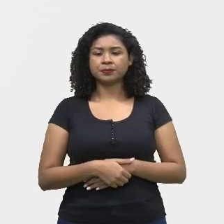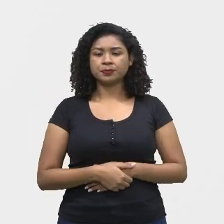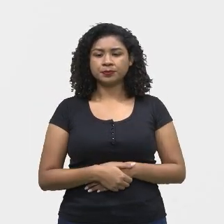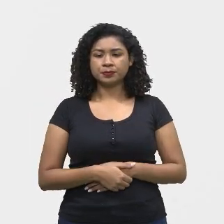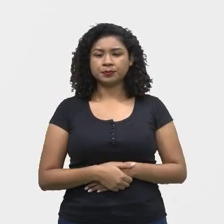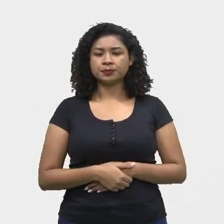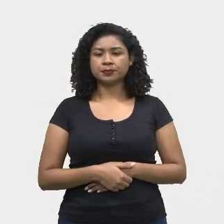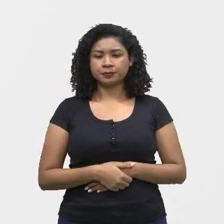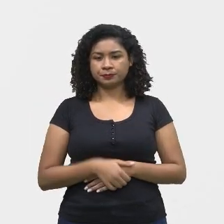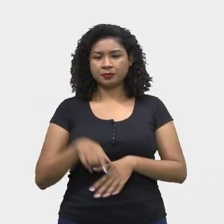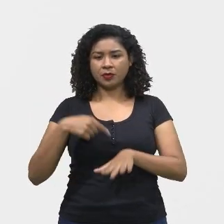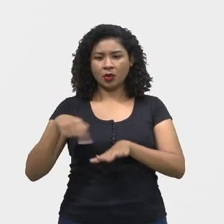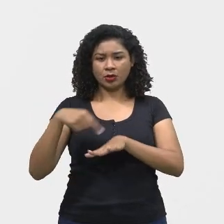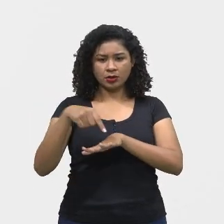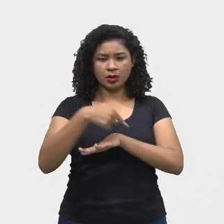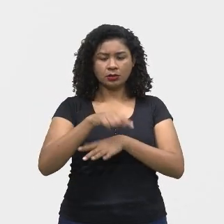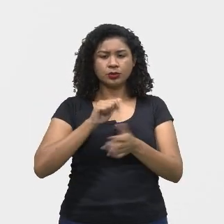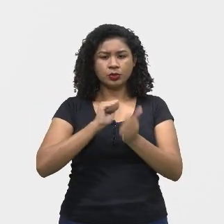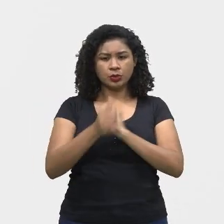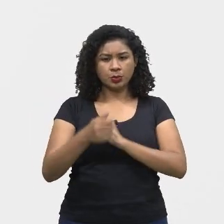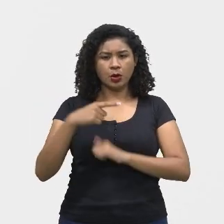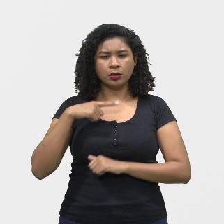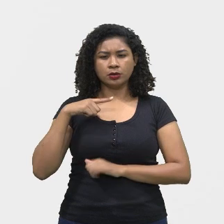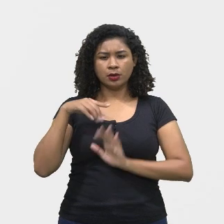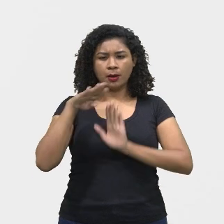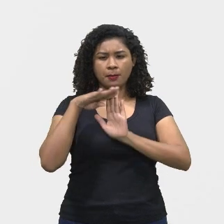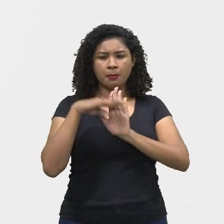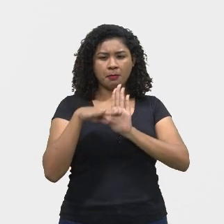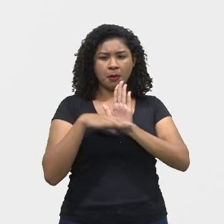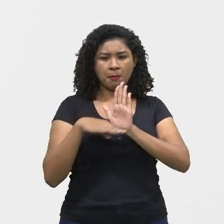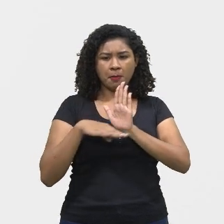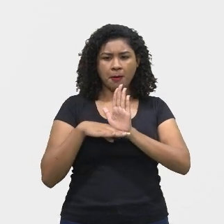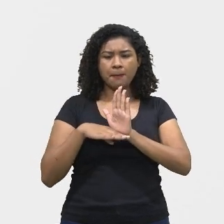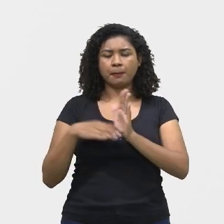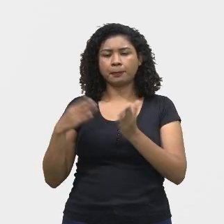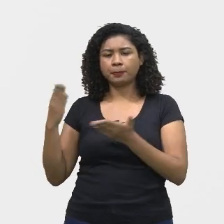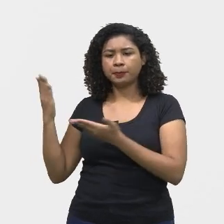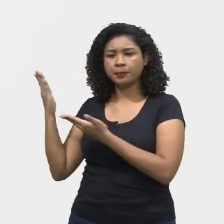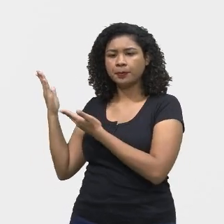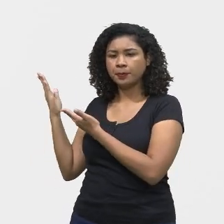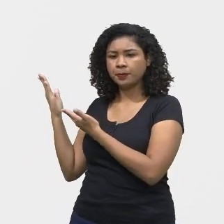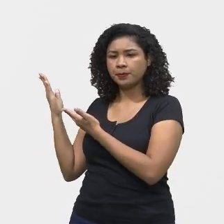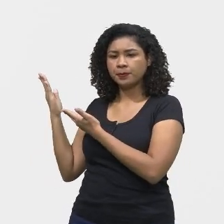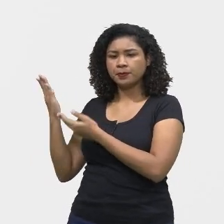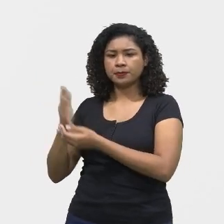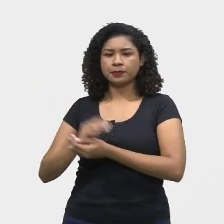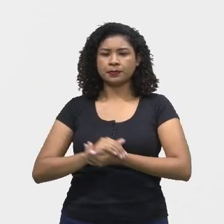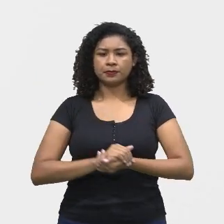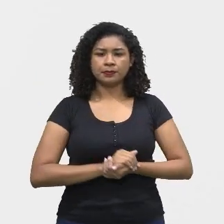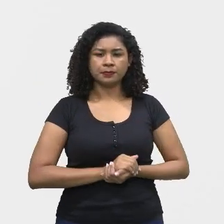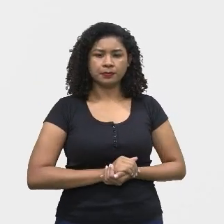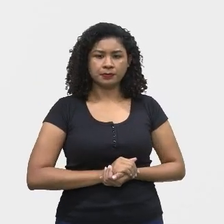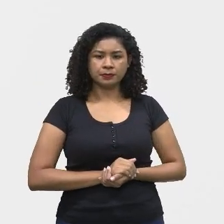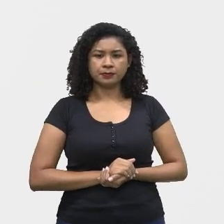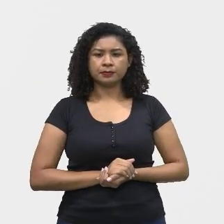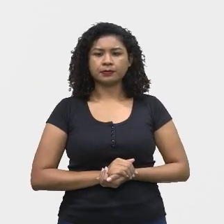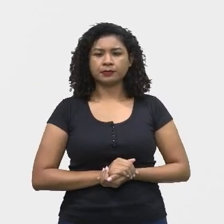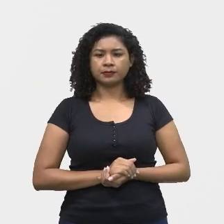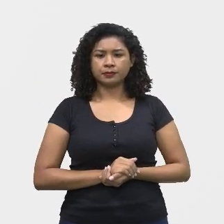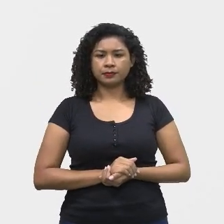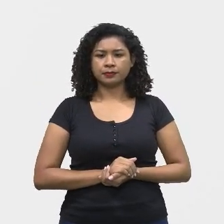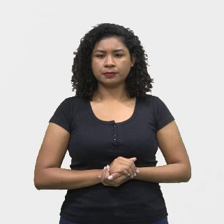Então, as modalidades esportivas são arco e flecha, cabo de guerra, canoagem,